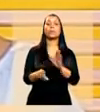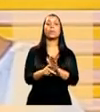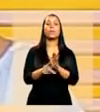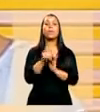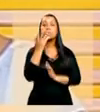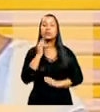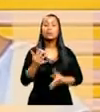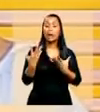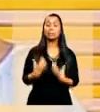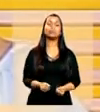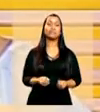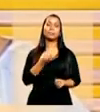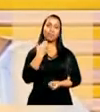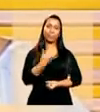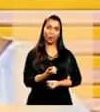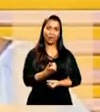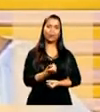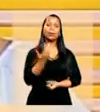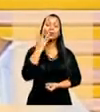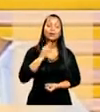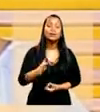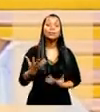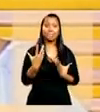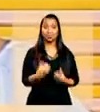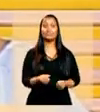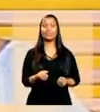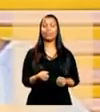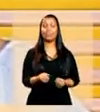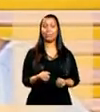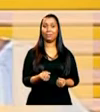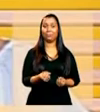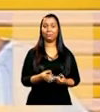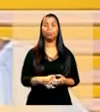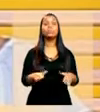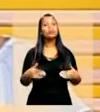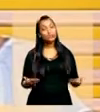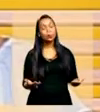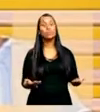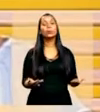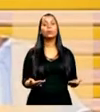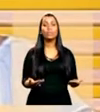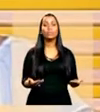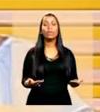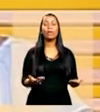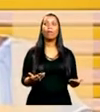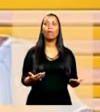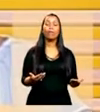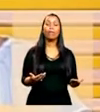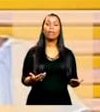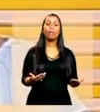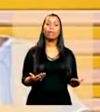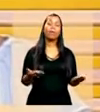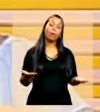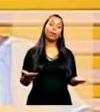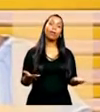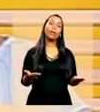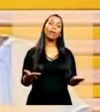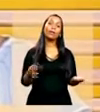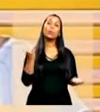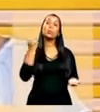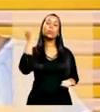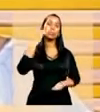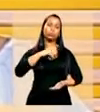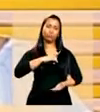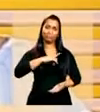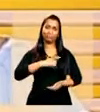para a criança, ele aceita muito bem, a criança aceita muito bem o lúdico, e isso é de